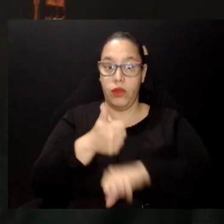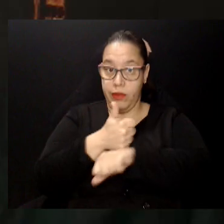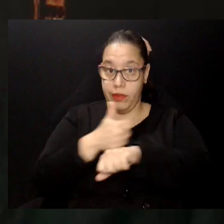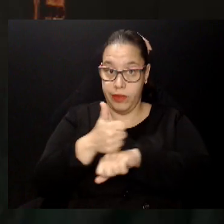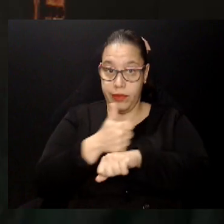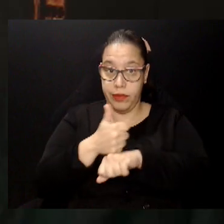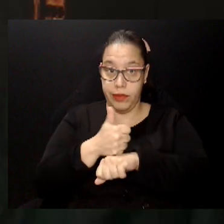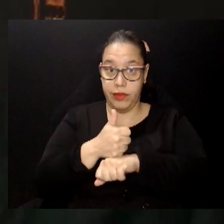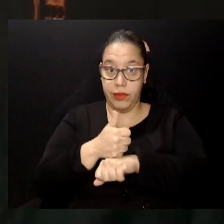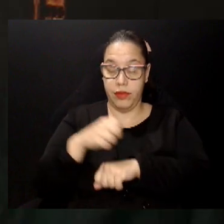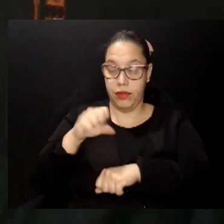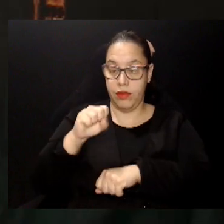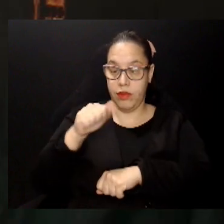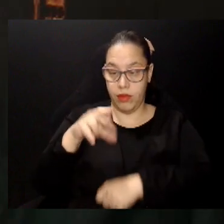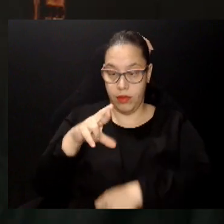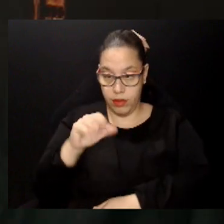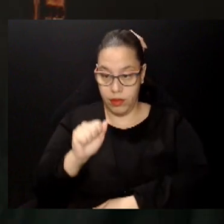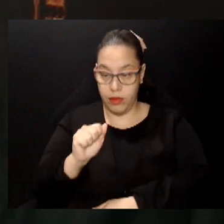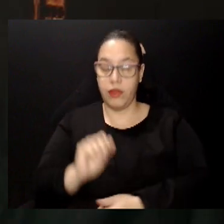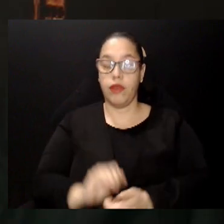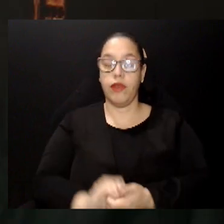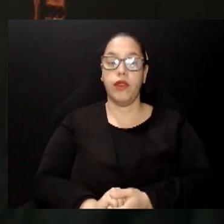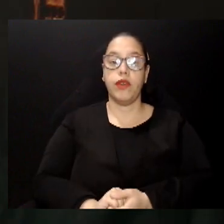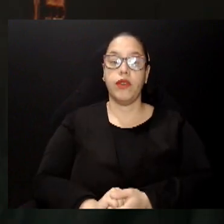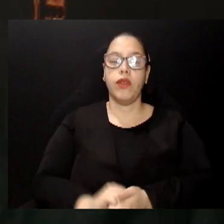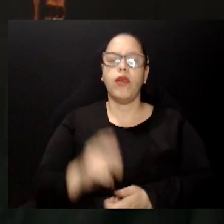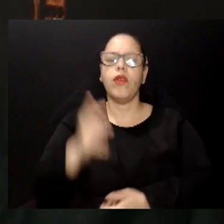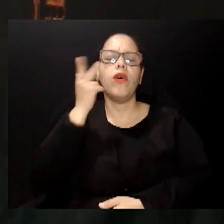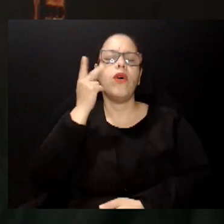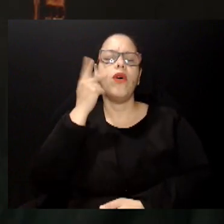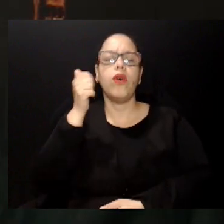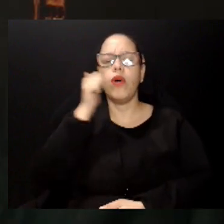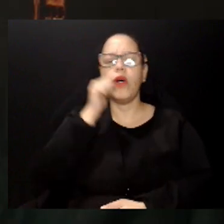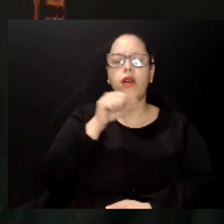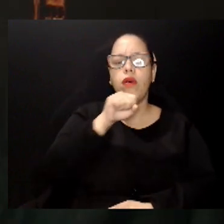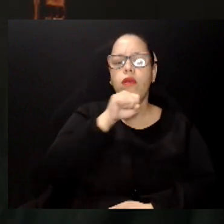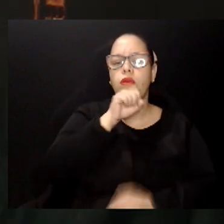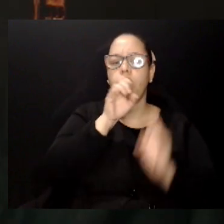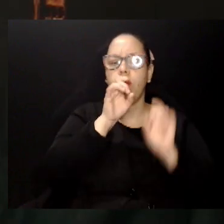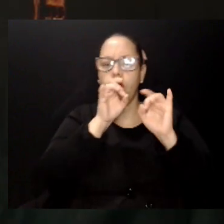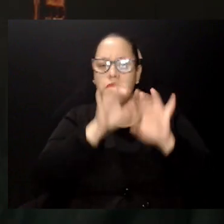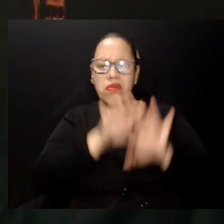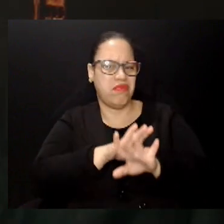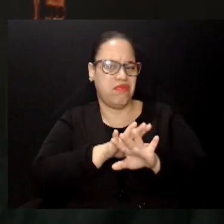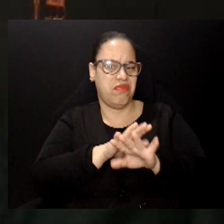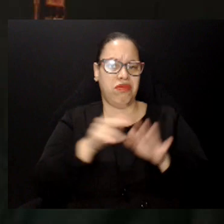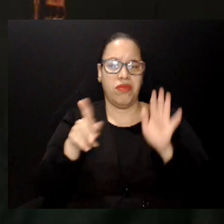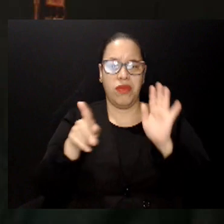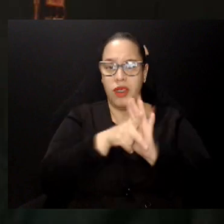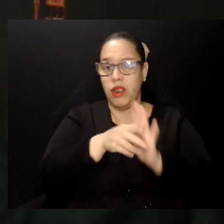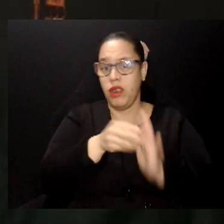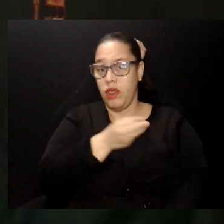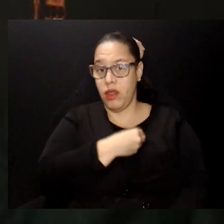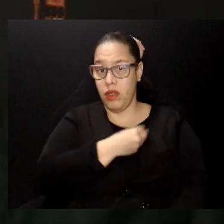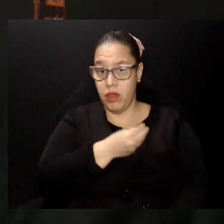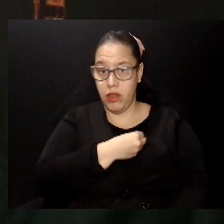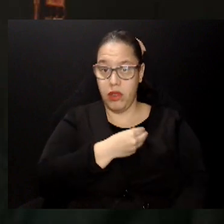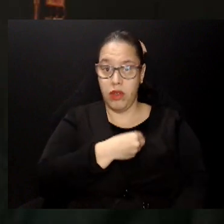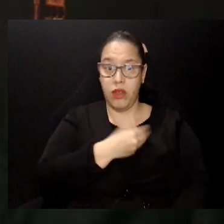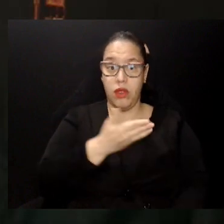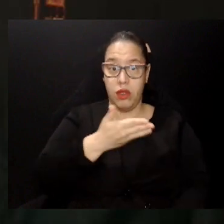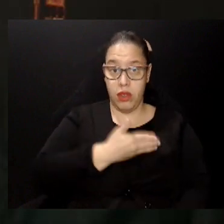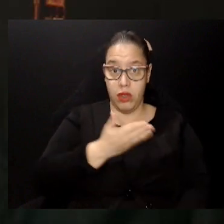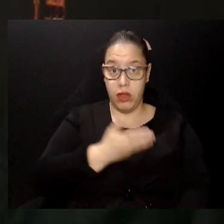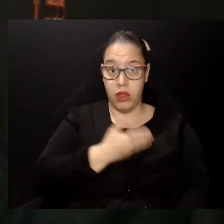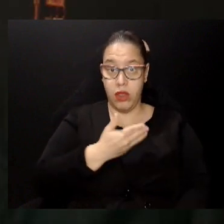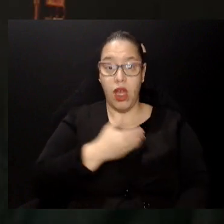Sandra Ramos do Castelo. É comum ver mães que abandonam totalmente a própria vida e os amigos e os hobbies para viver